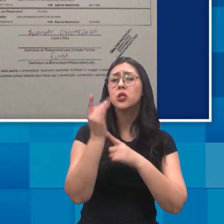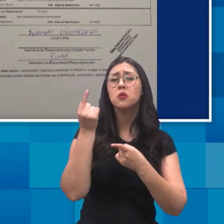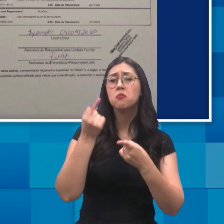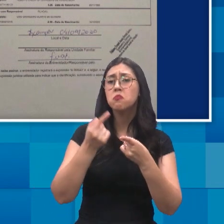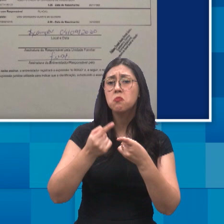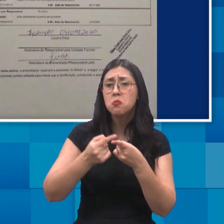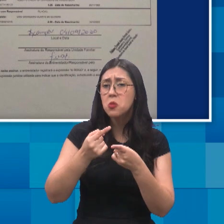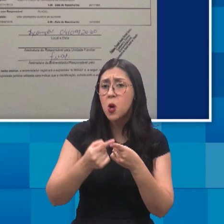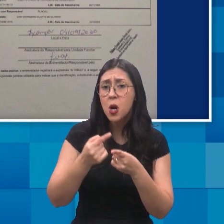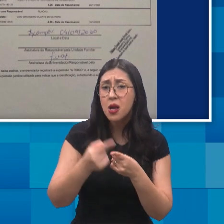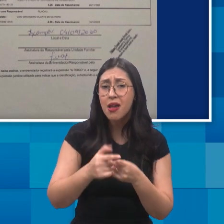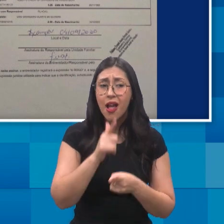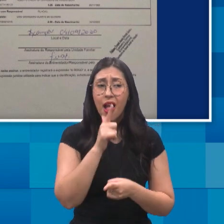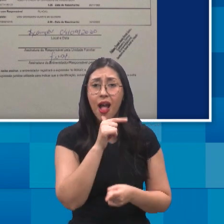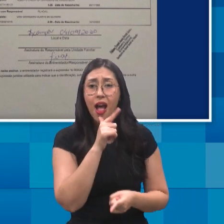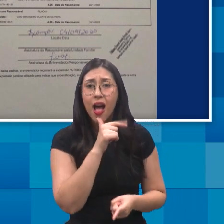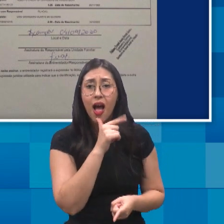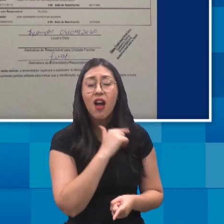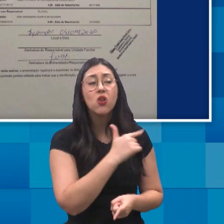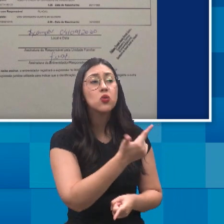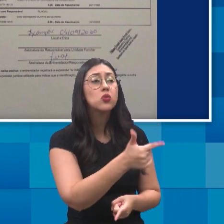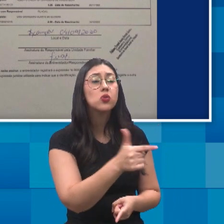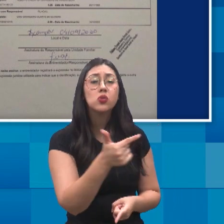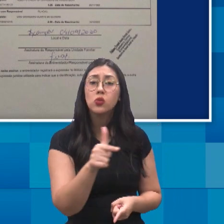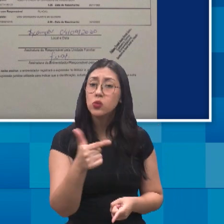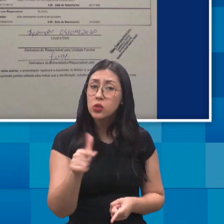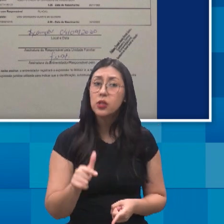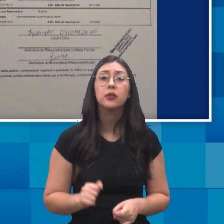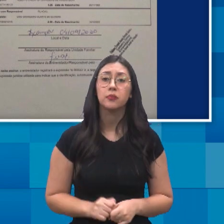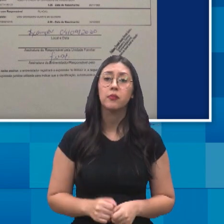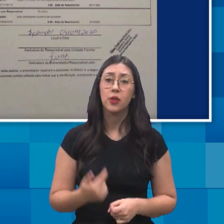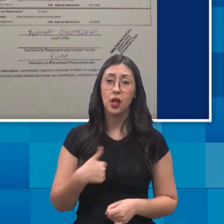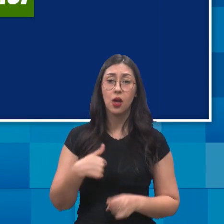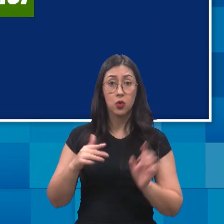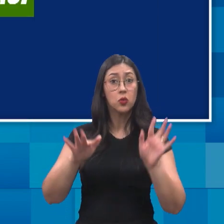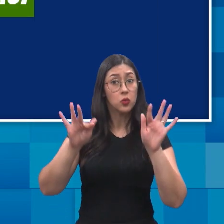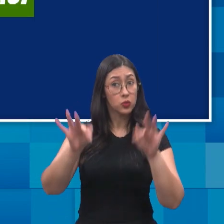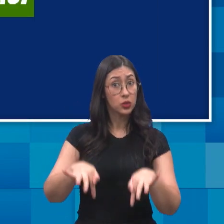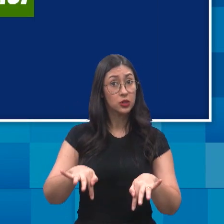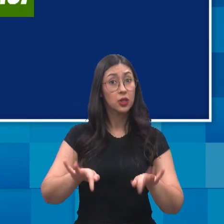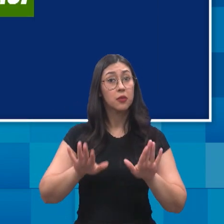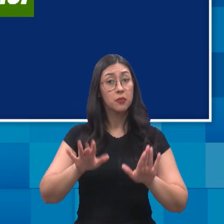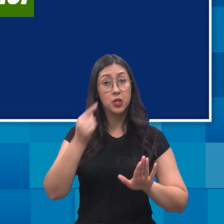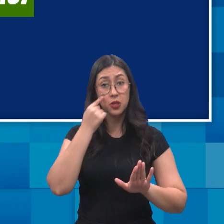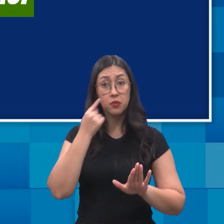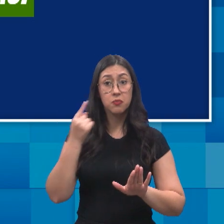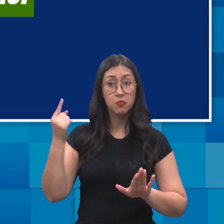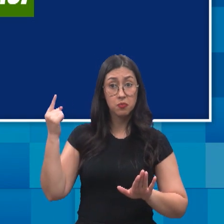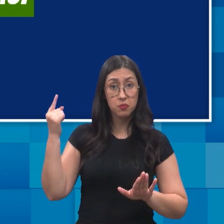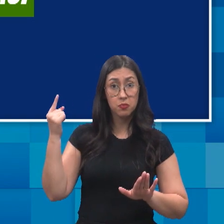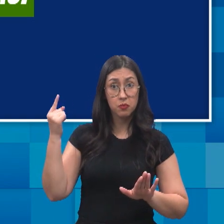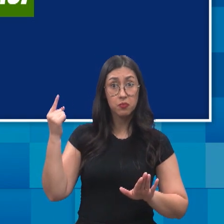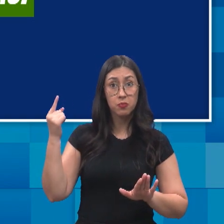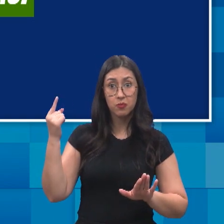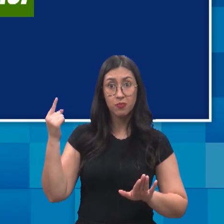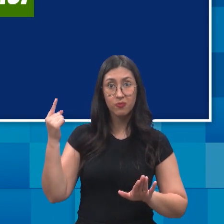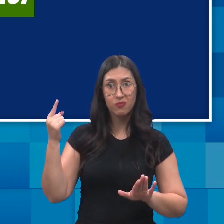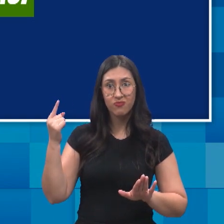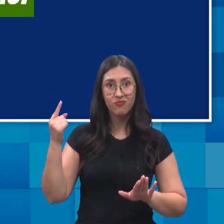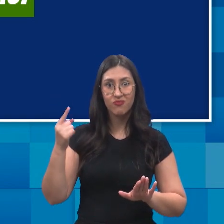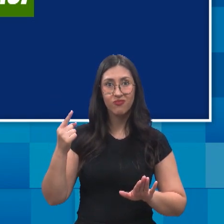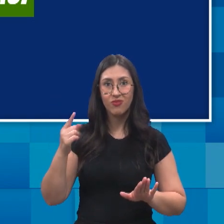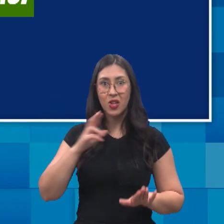motivo deste corte de água. Eu encerro aqui, na última página, se o senhor próprio trabalhar, nenhuma notificação